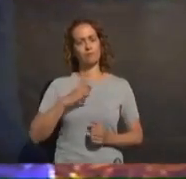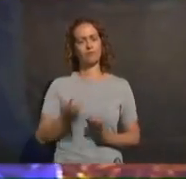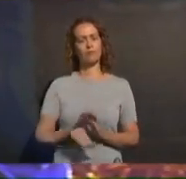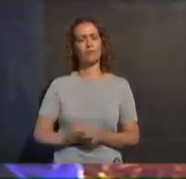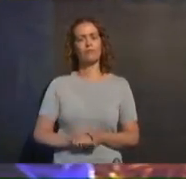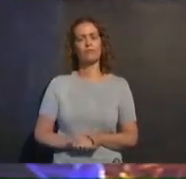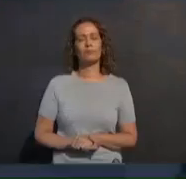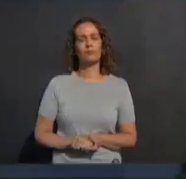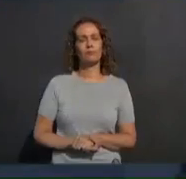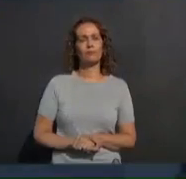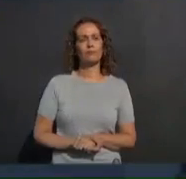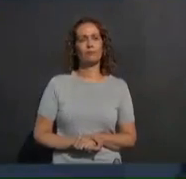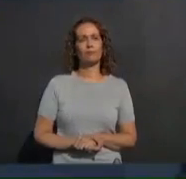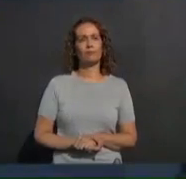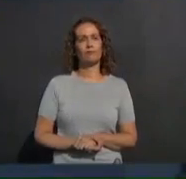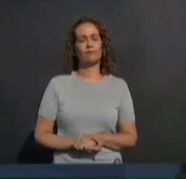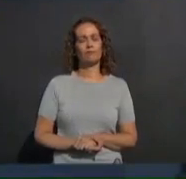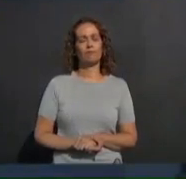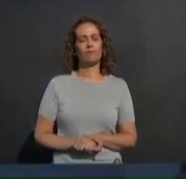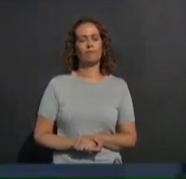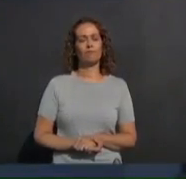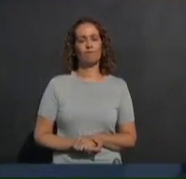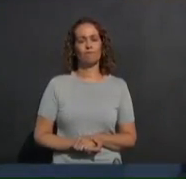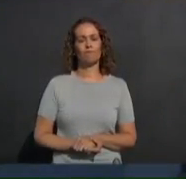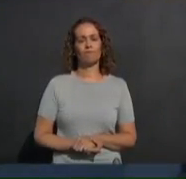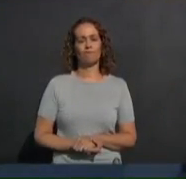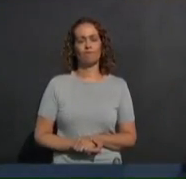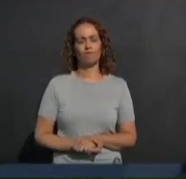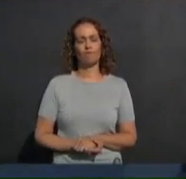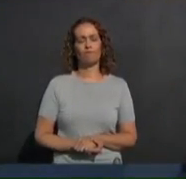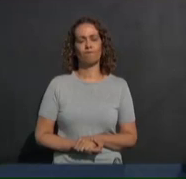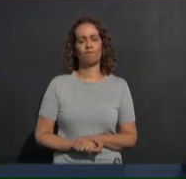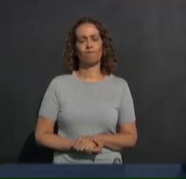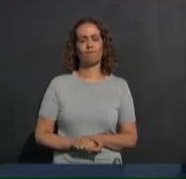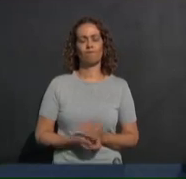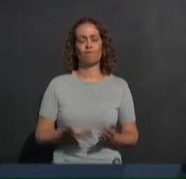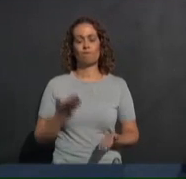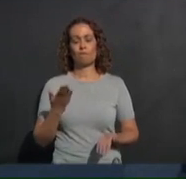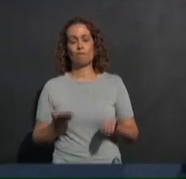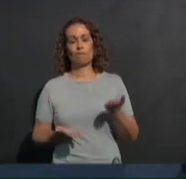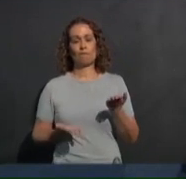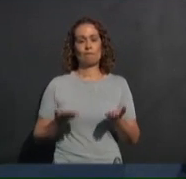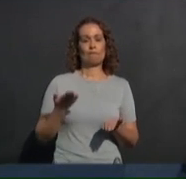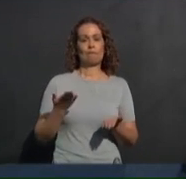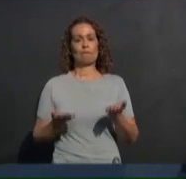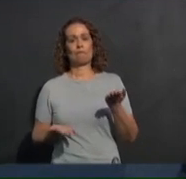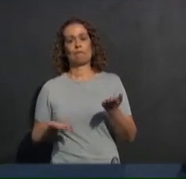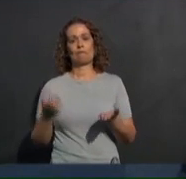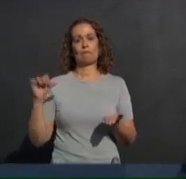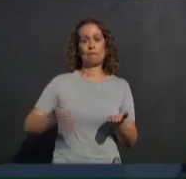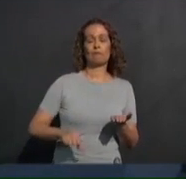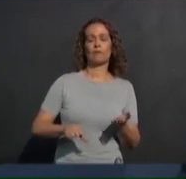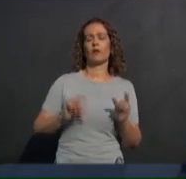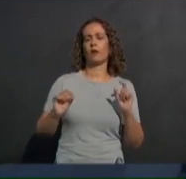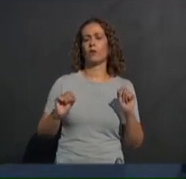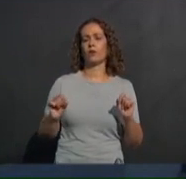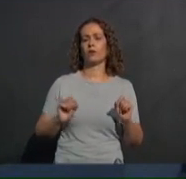O único desequilíbrio autorizado pela Bíblia é o do amor a Deus.